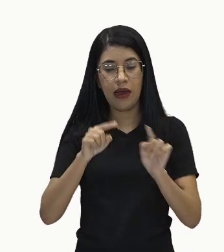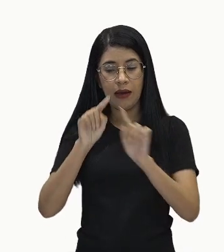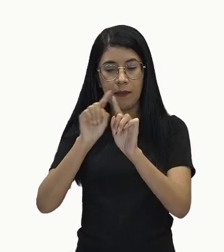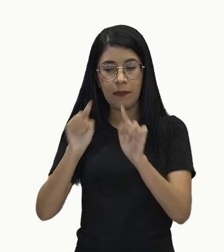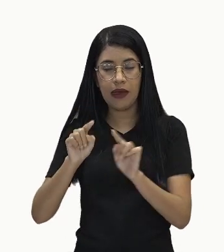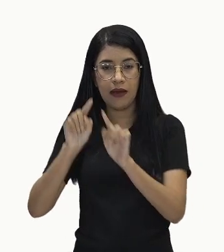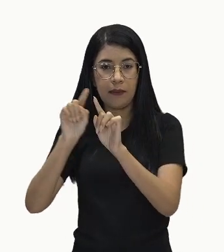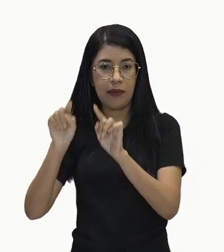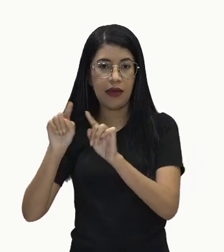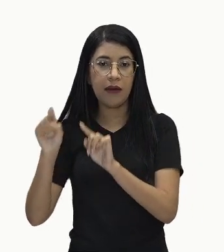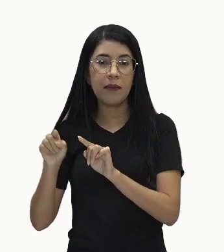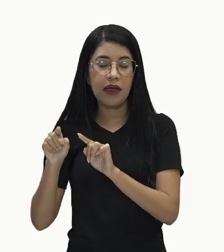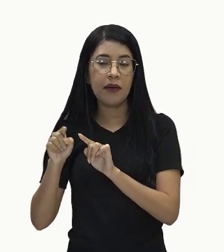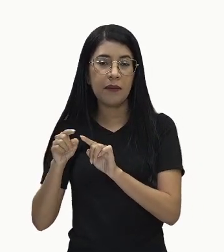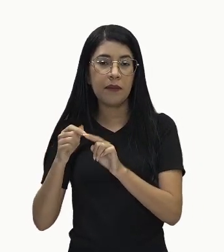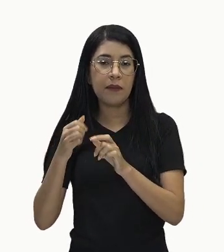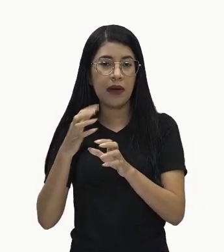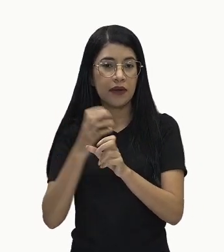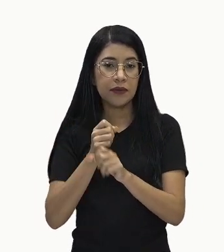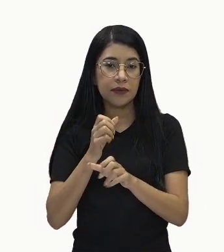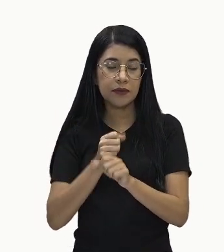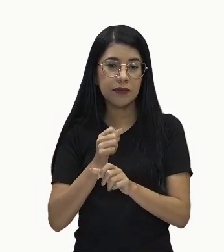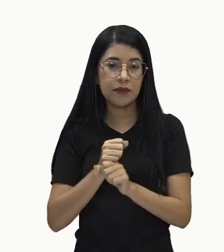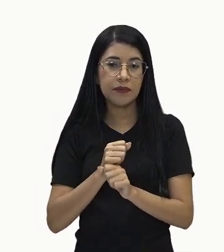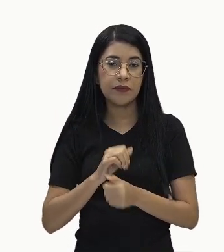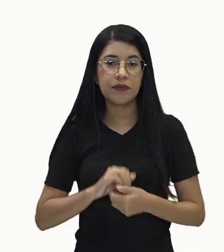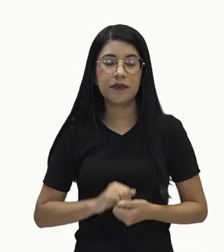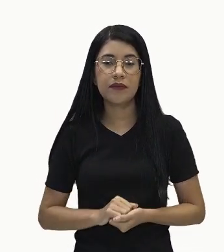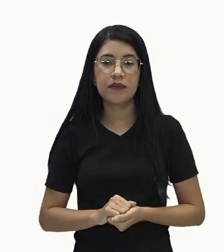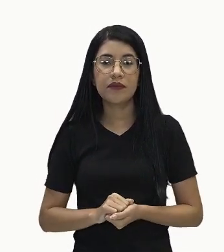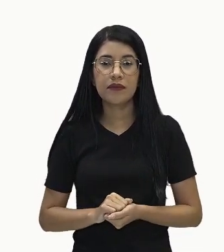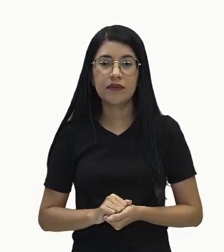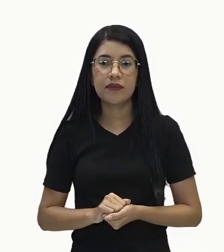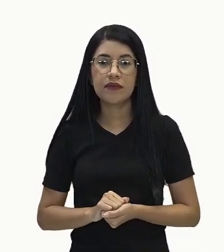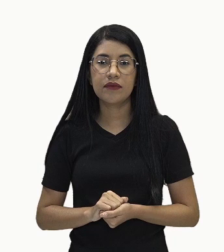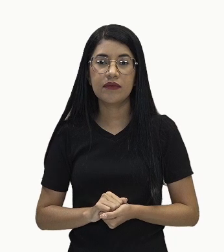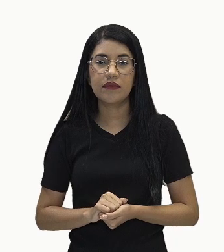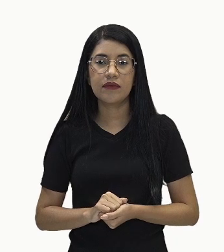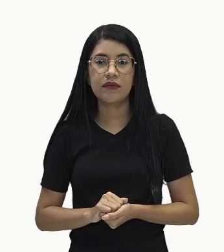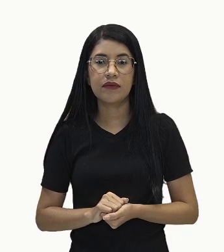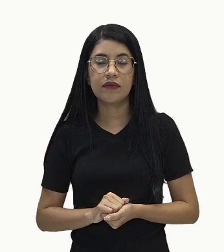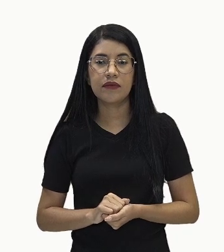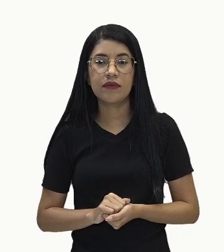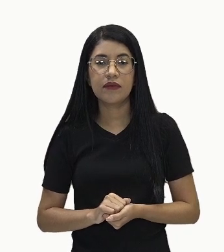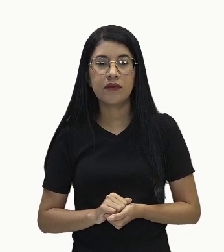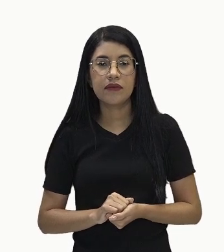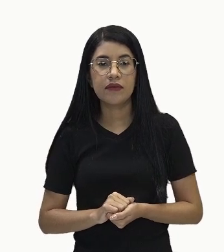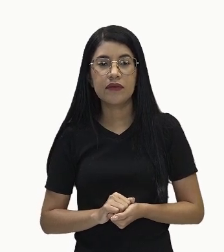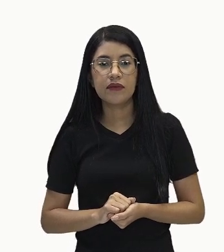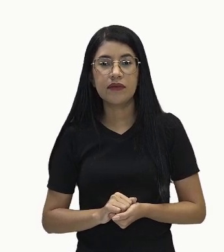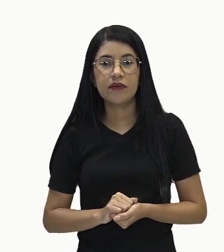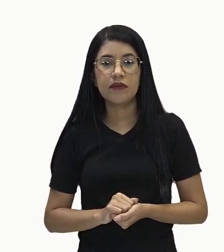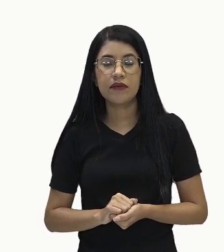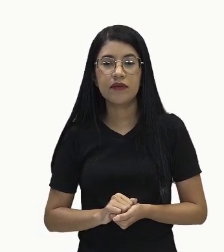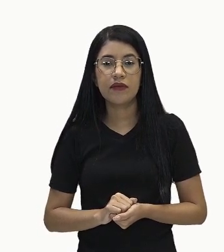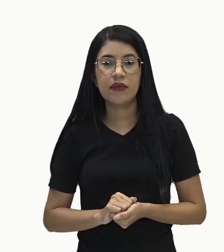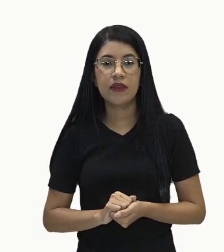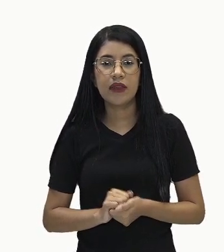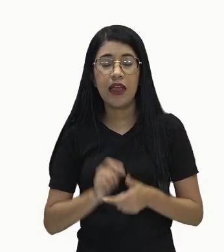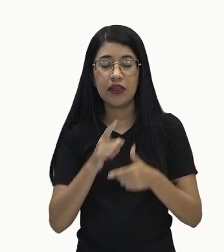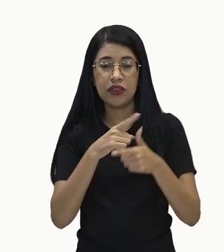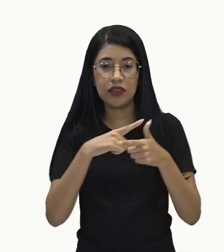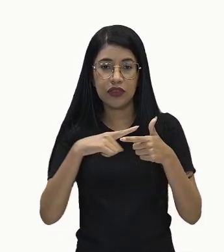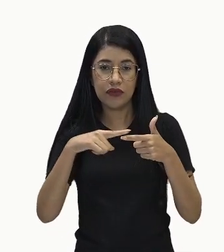acontecer. Observem, ó, que são 7 corridas. Então, nós vamos ter aqui, ó, 7 operações. 1, 2,